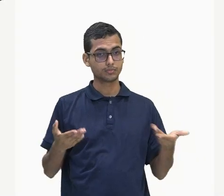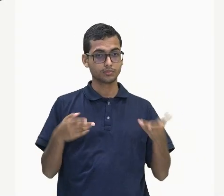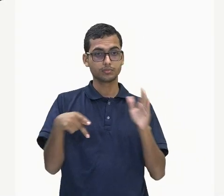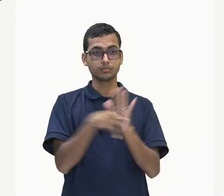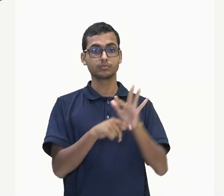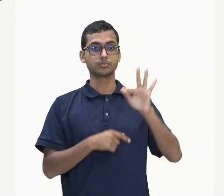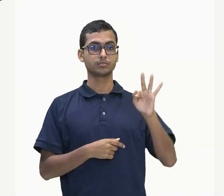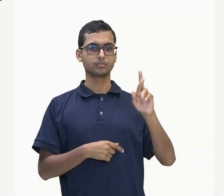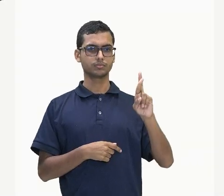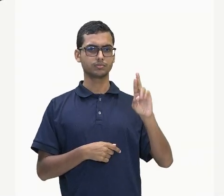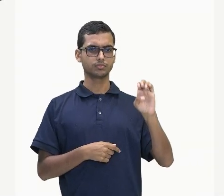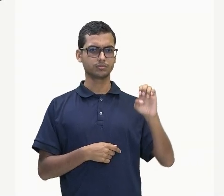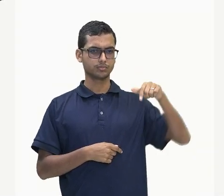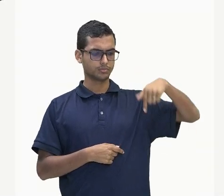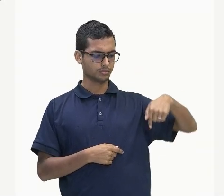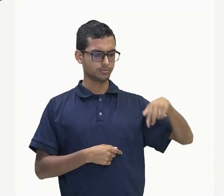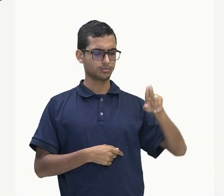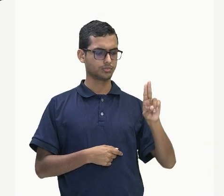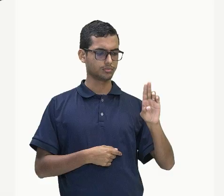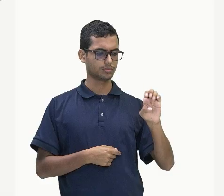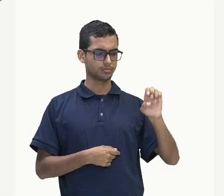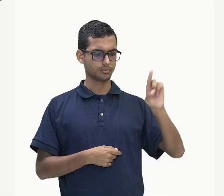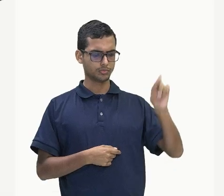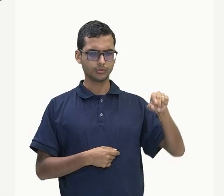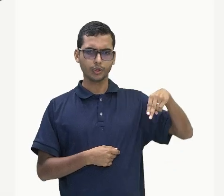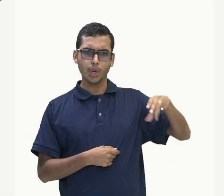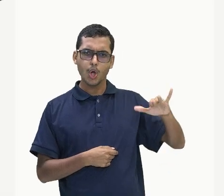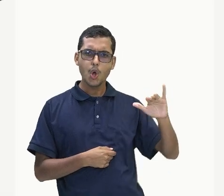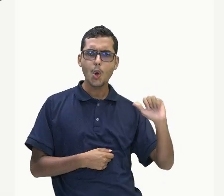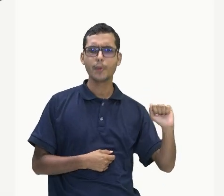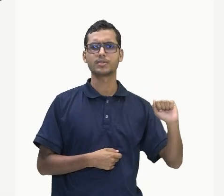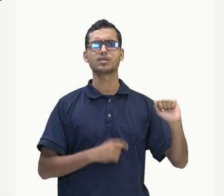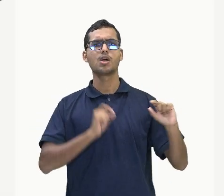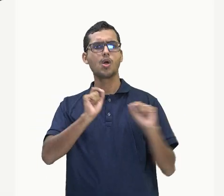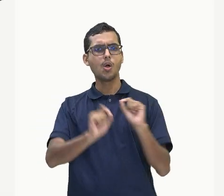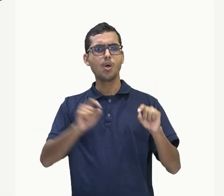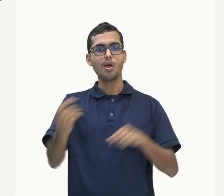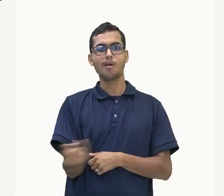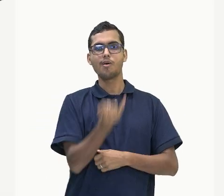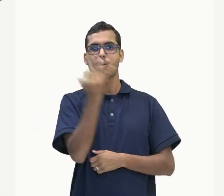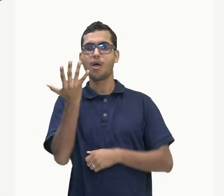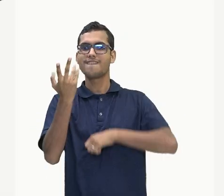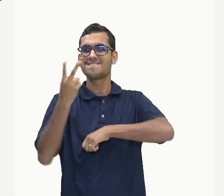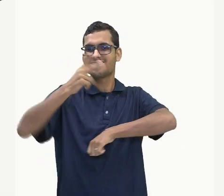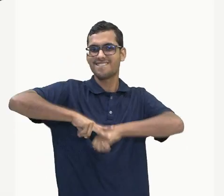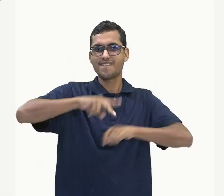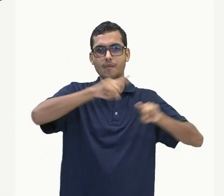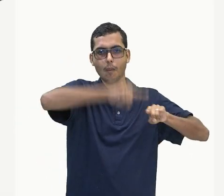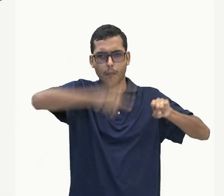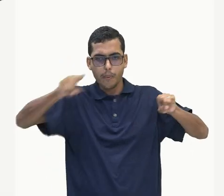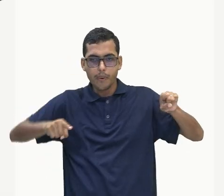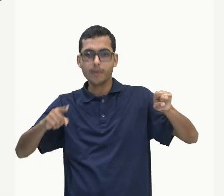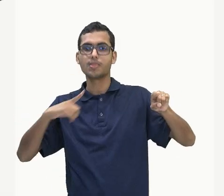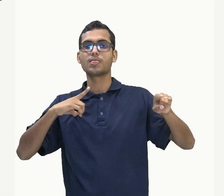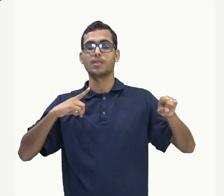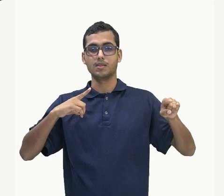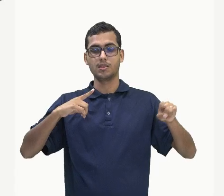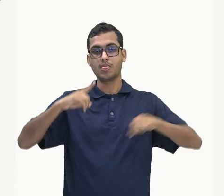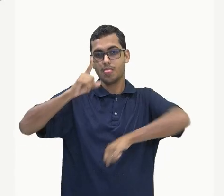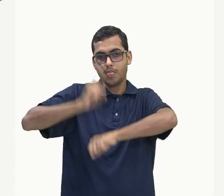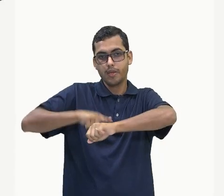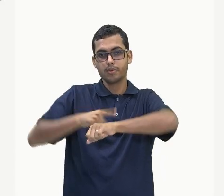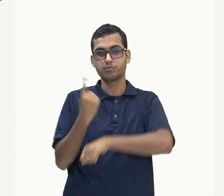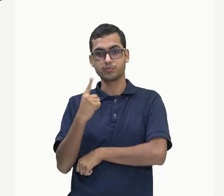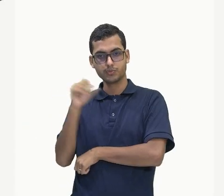precisamos aí nos atentar. A frequência é o número de vezes que uma onda se repete